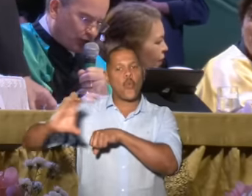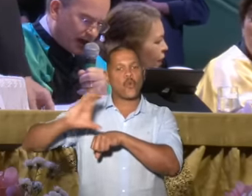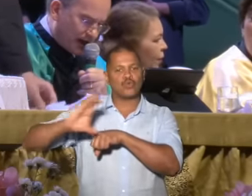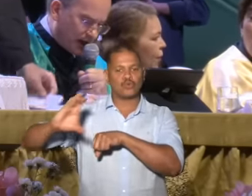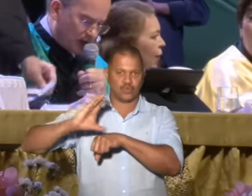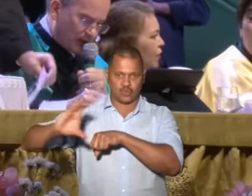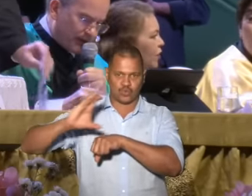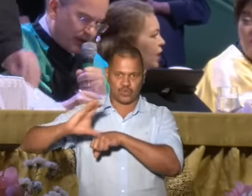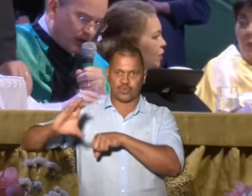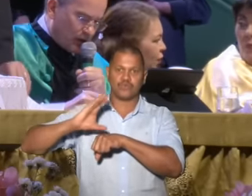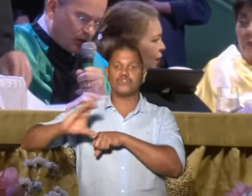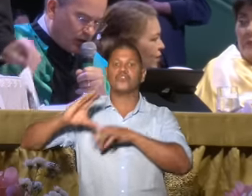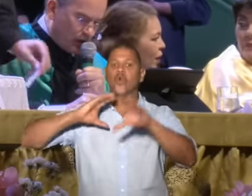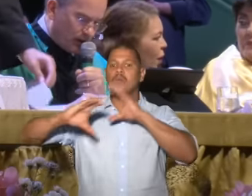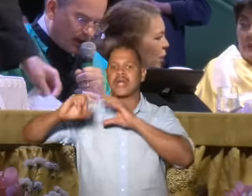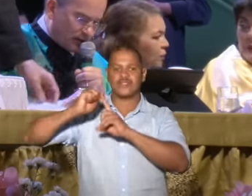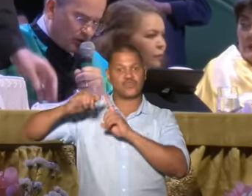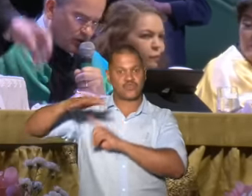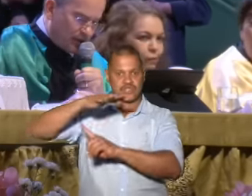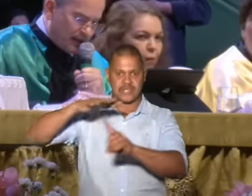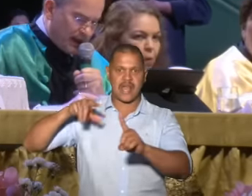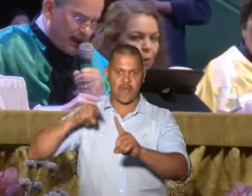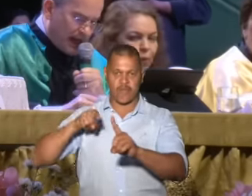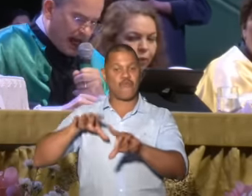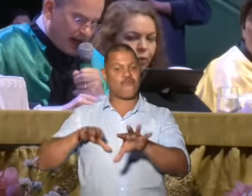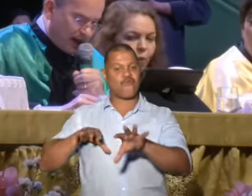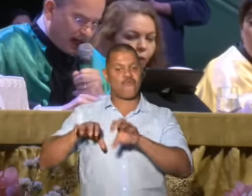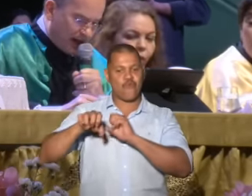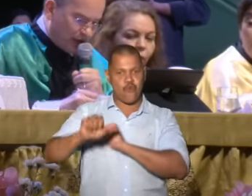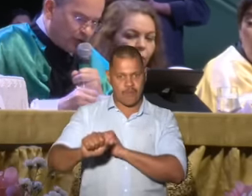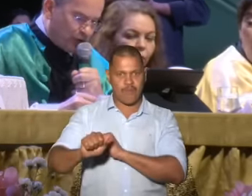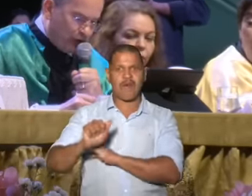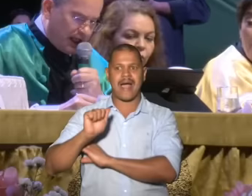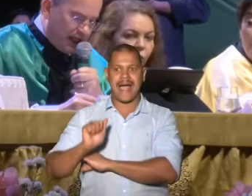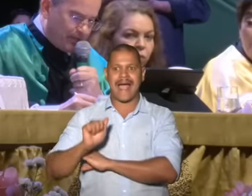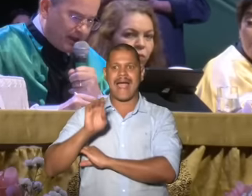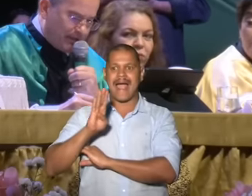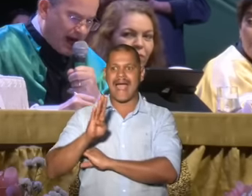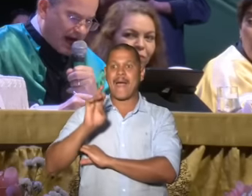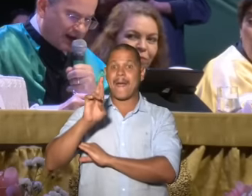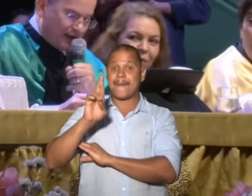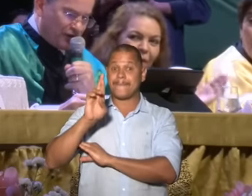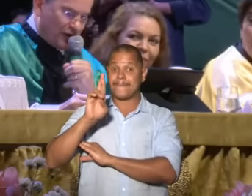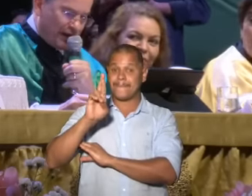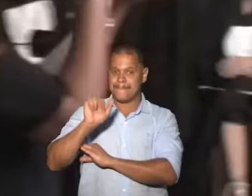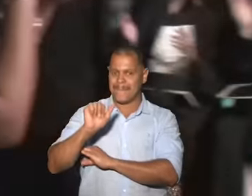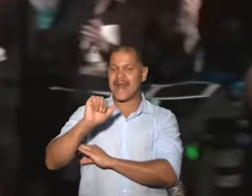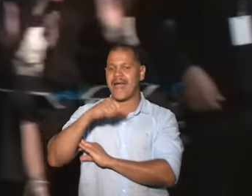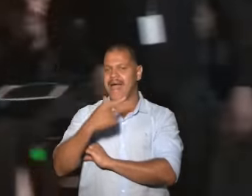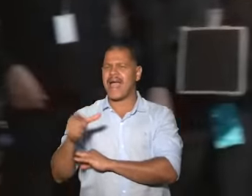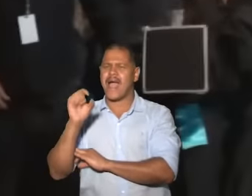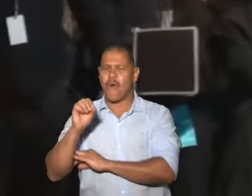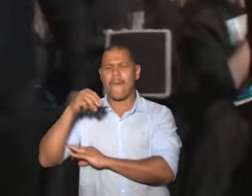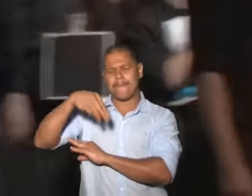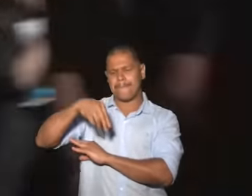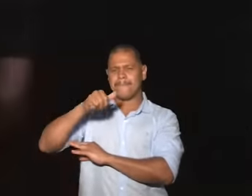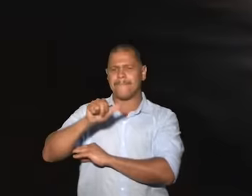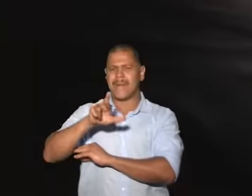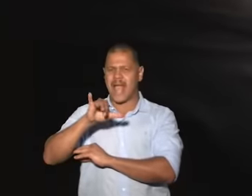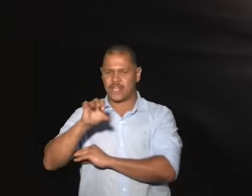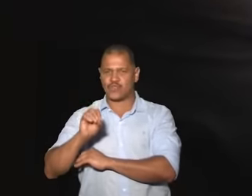Comunicação Social, o formando Abraão Felipe Marques de Oliveira.